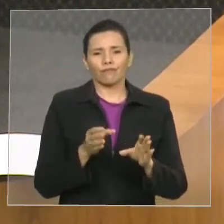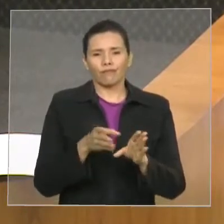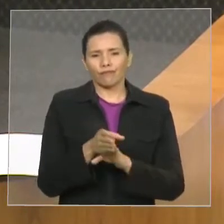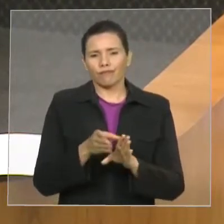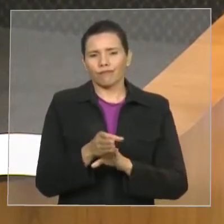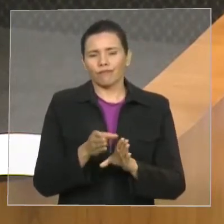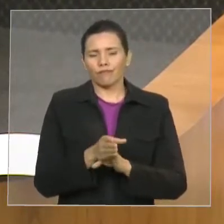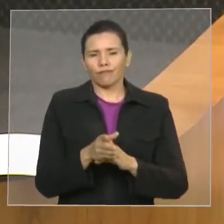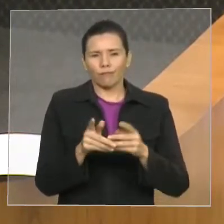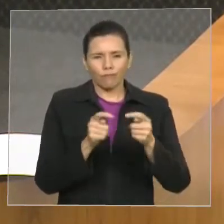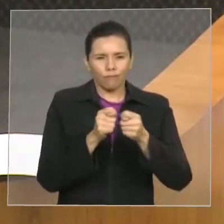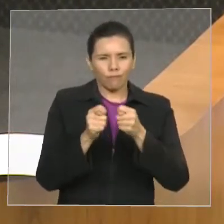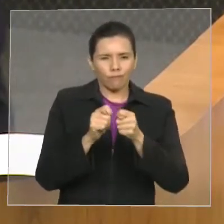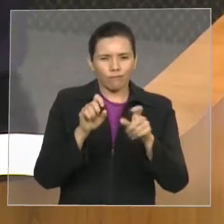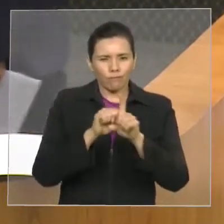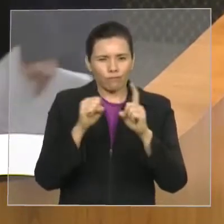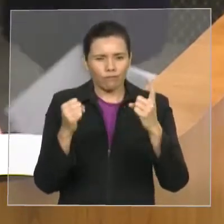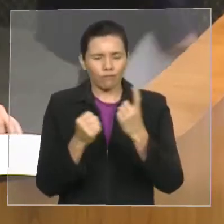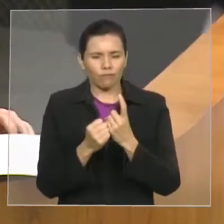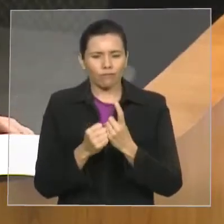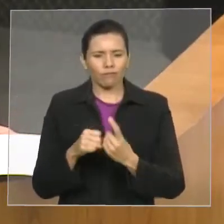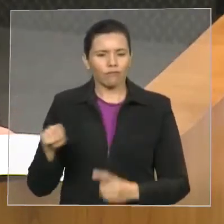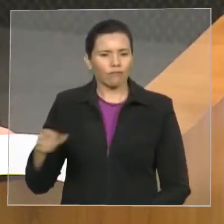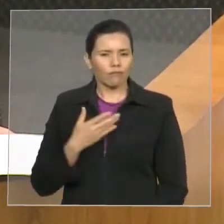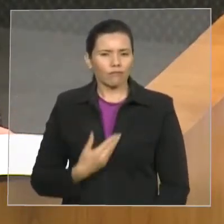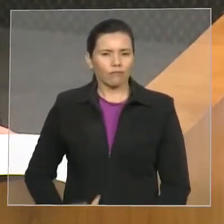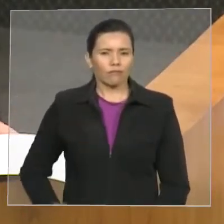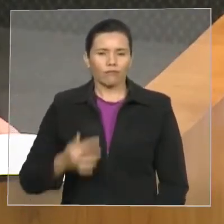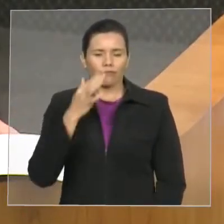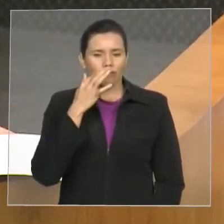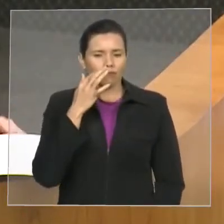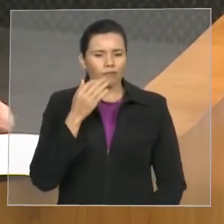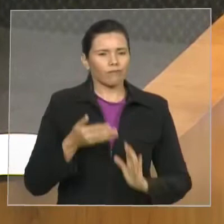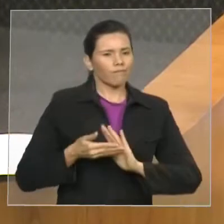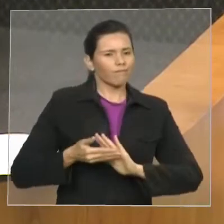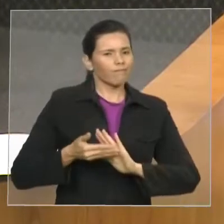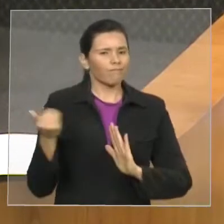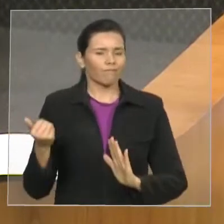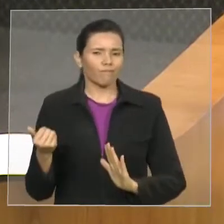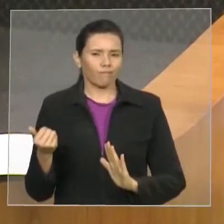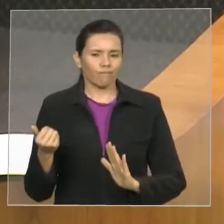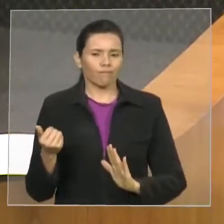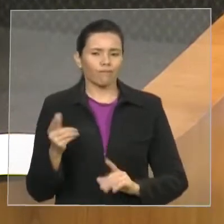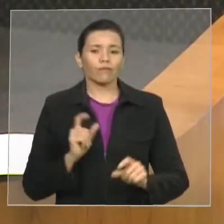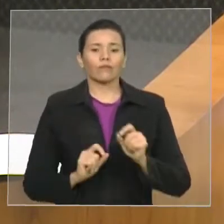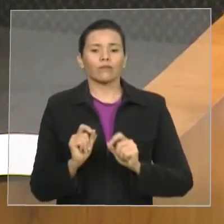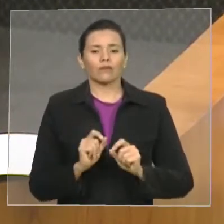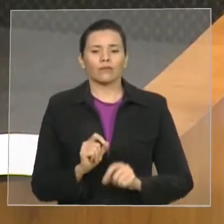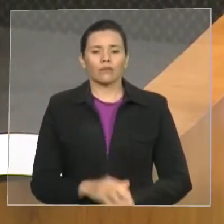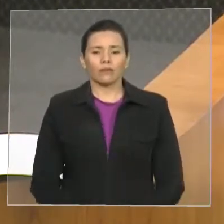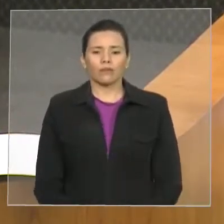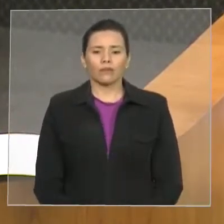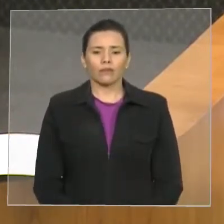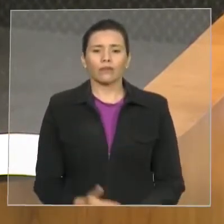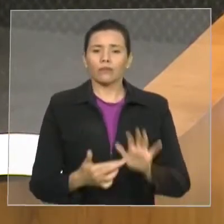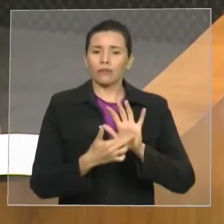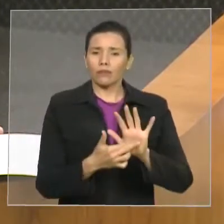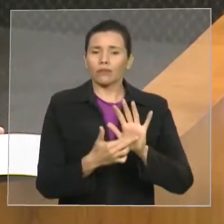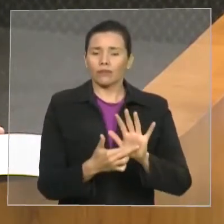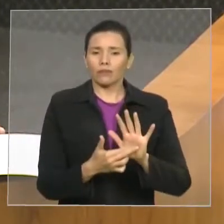Maranhão. O governador Flávio Dino retirou com essa medida provisória, senhoras e senhores deputados, o representante do